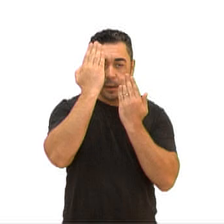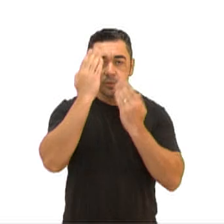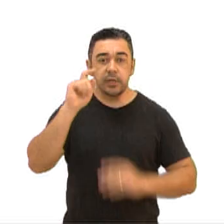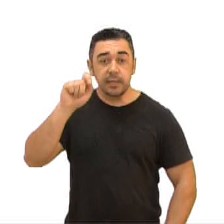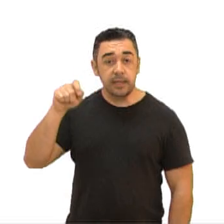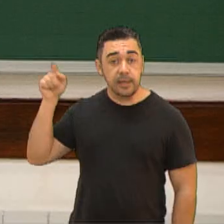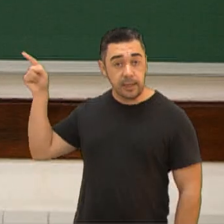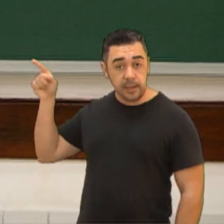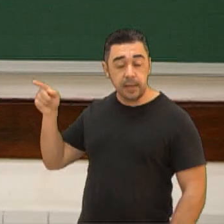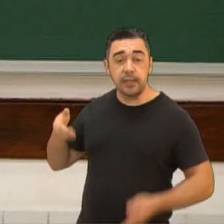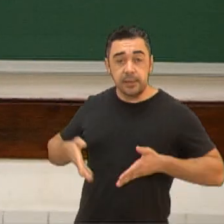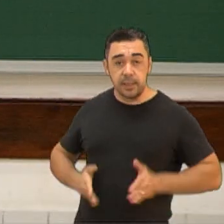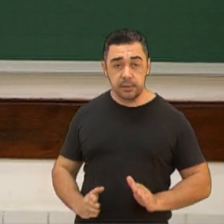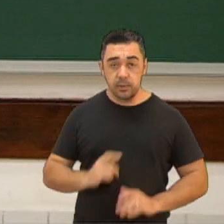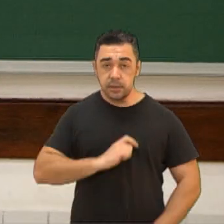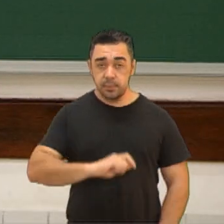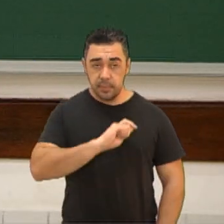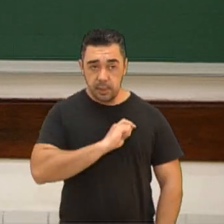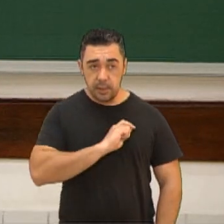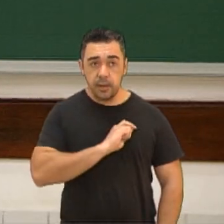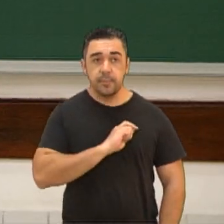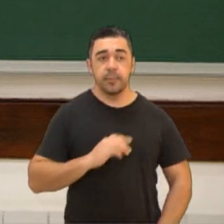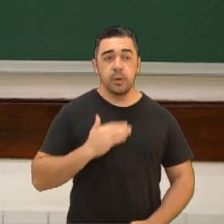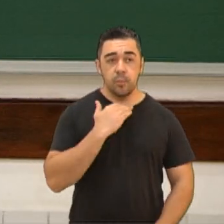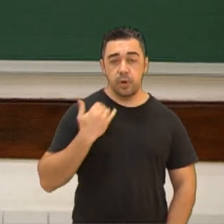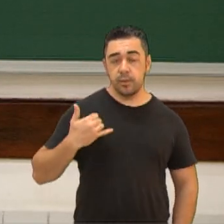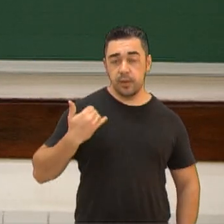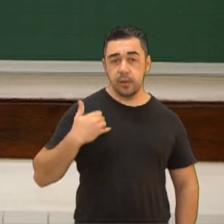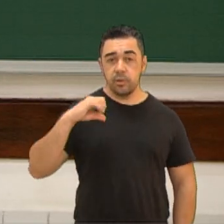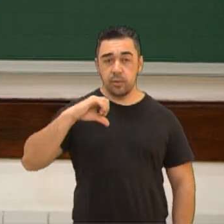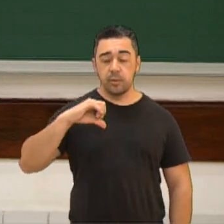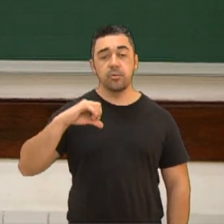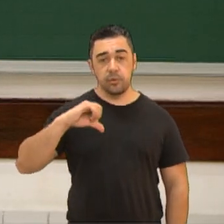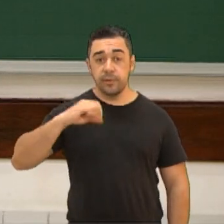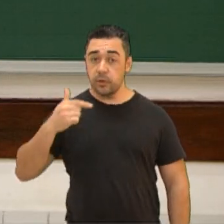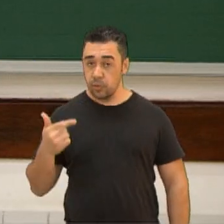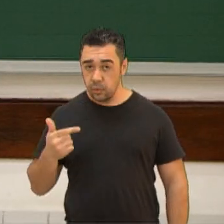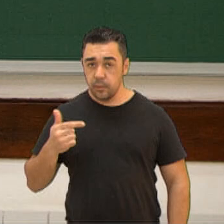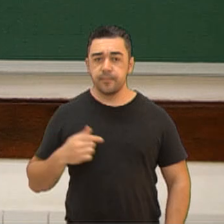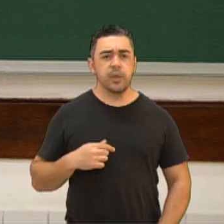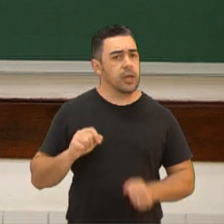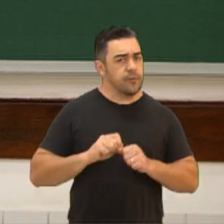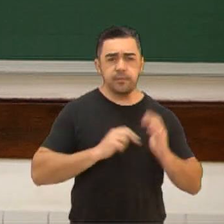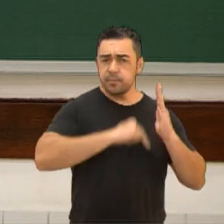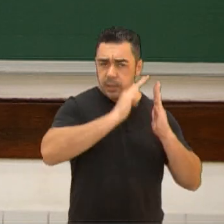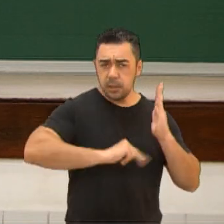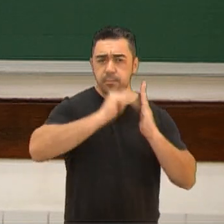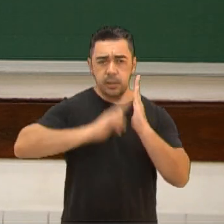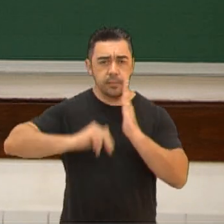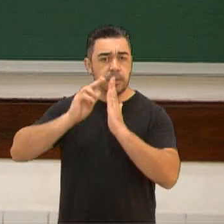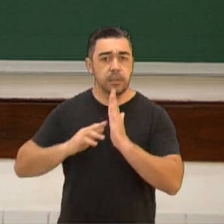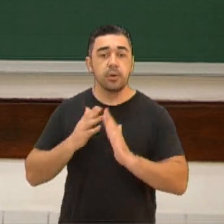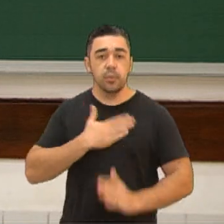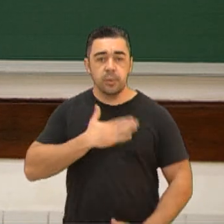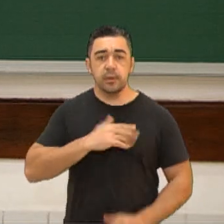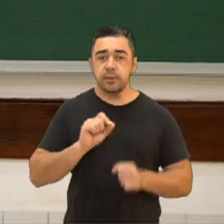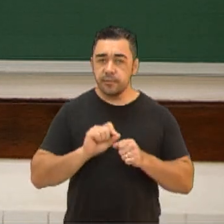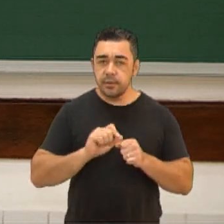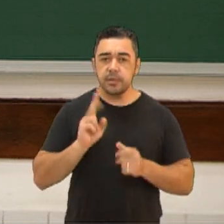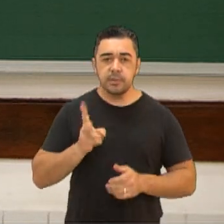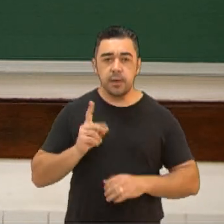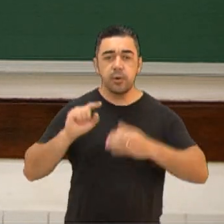com 92 anos de idade. Ele viveu bastante tempo, produziu durante toda a sua vida, sempre no estilo cubista. Como eu falei, muitos